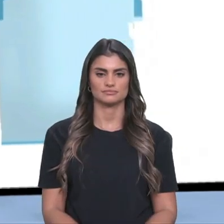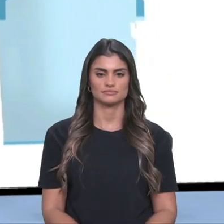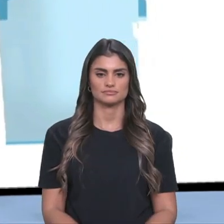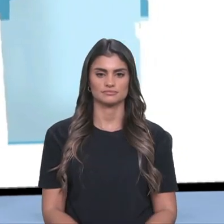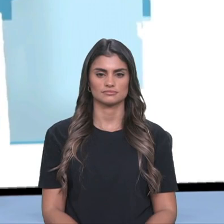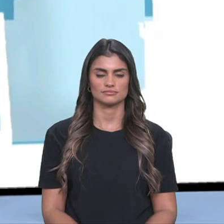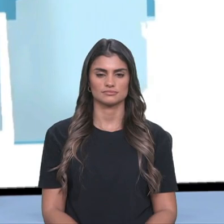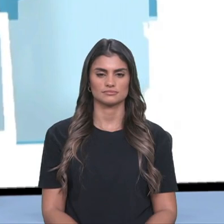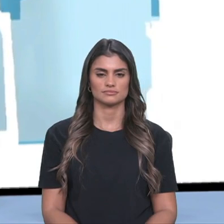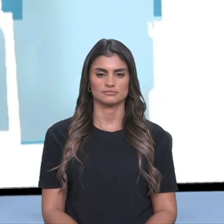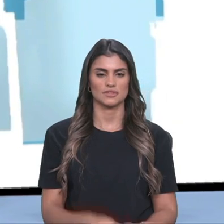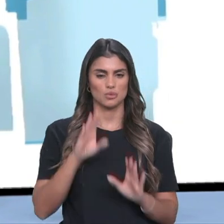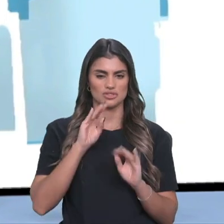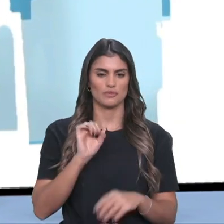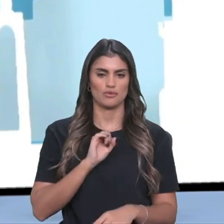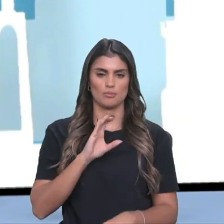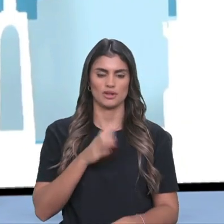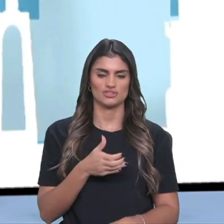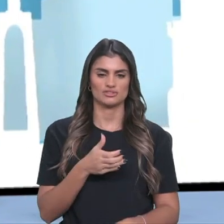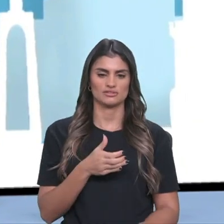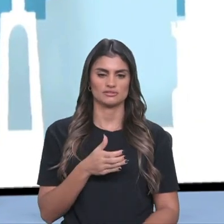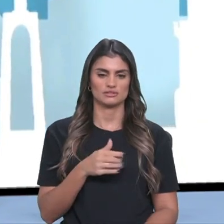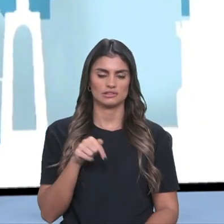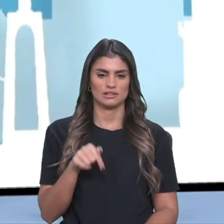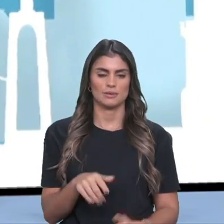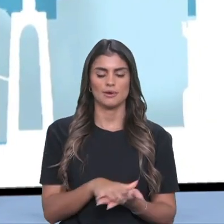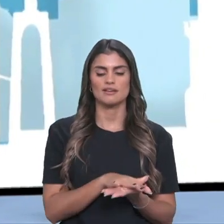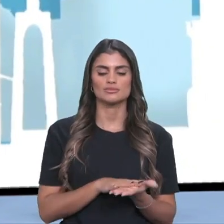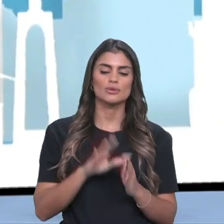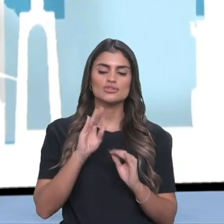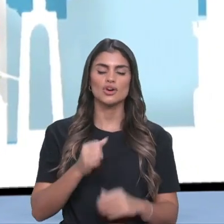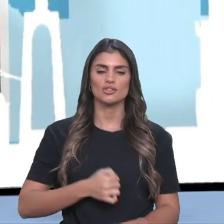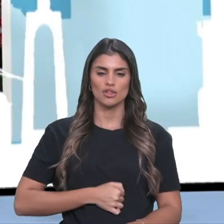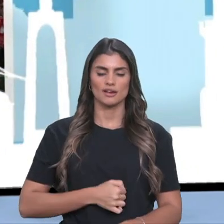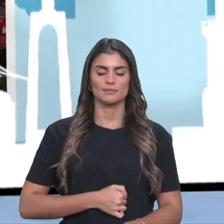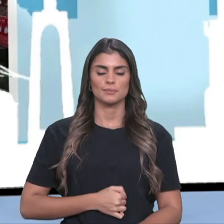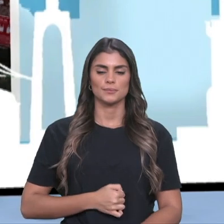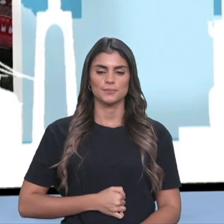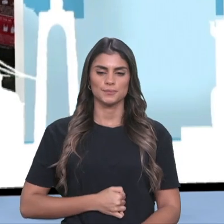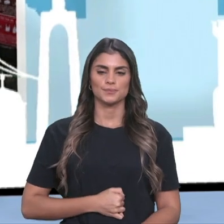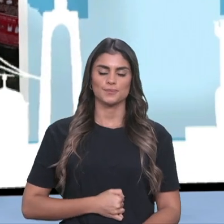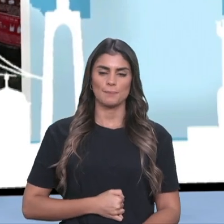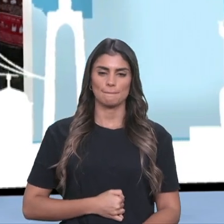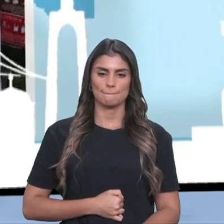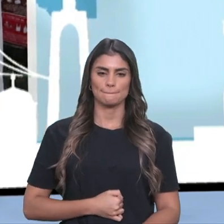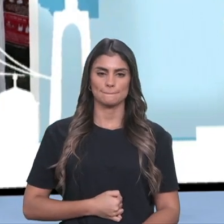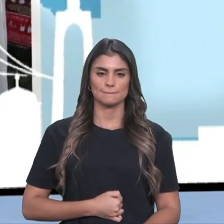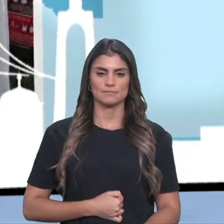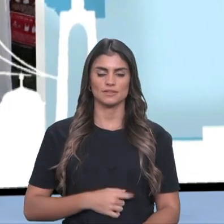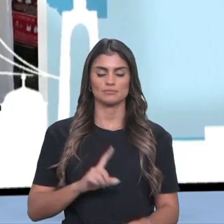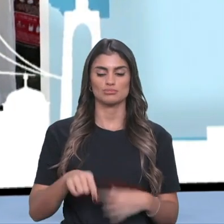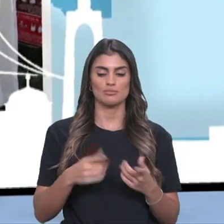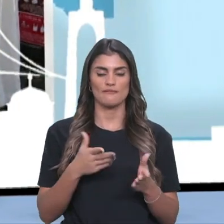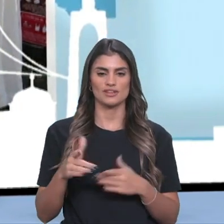minha educação ser, sobretudo num país como o nosso, ser de base uma educação católica, não é? Depois houve uma fase em